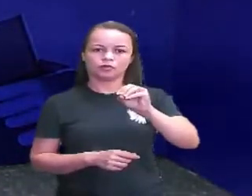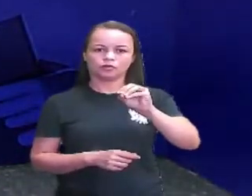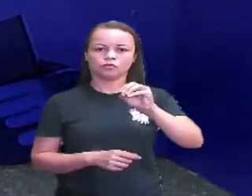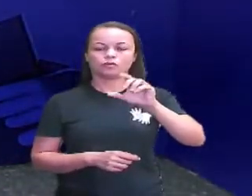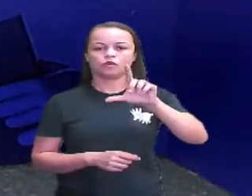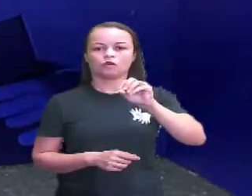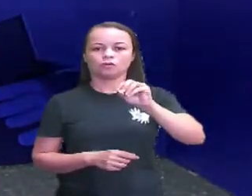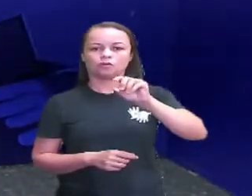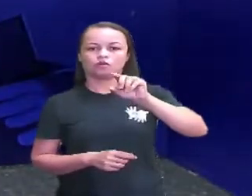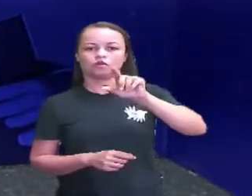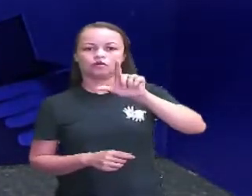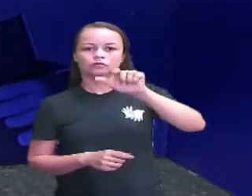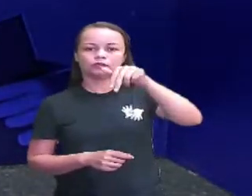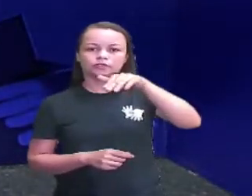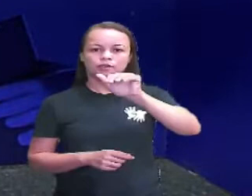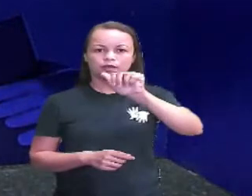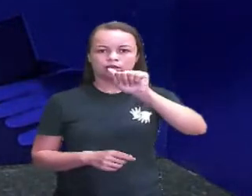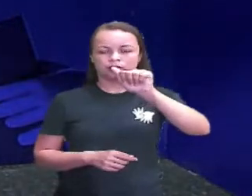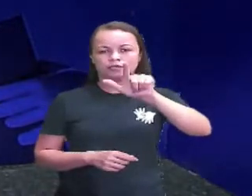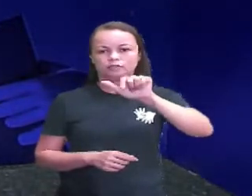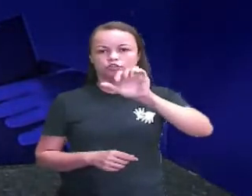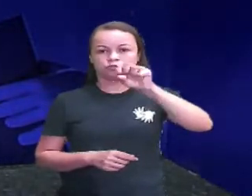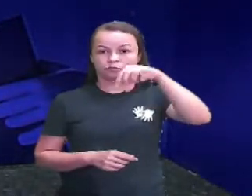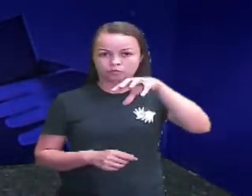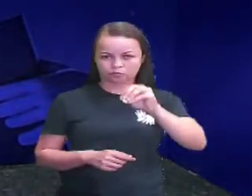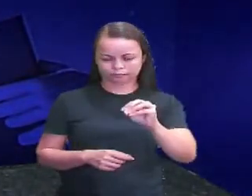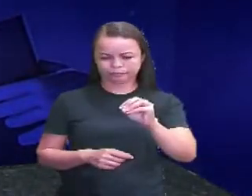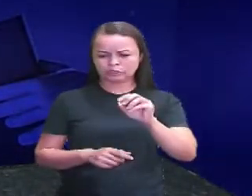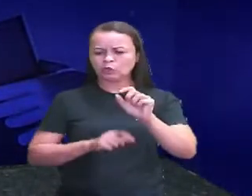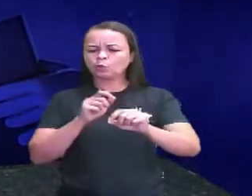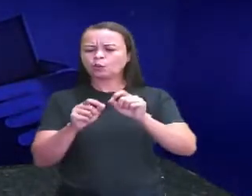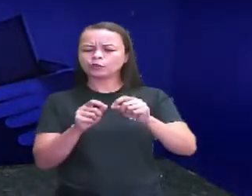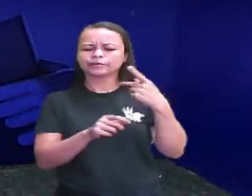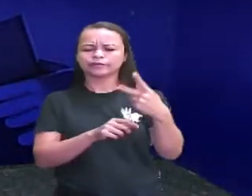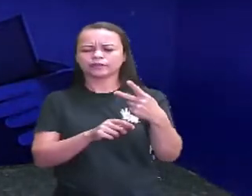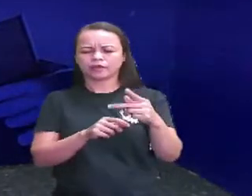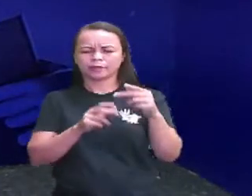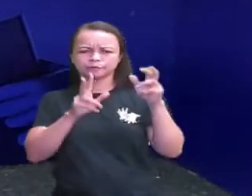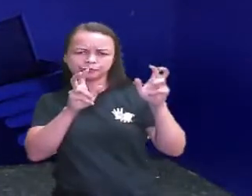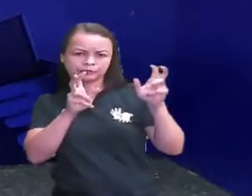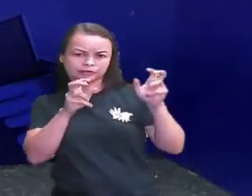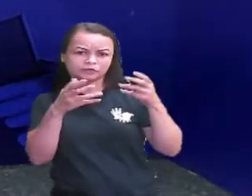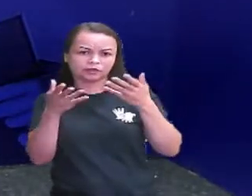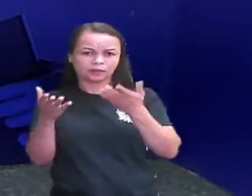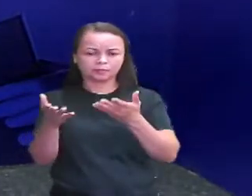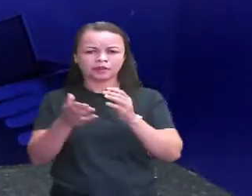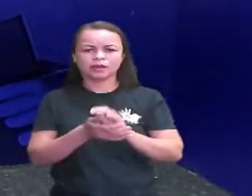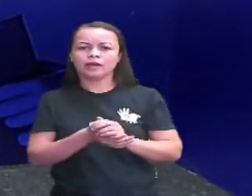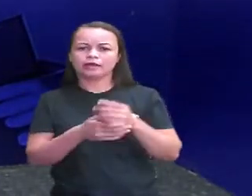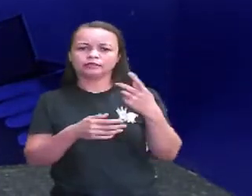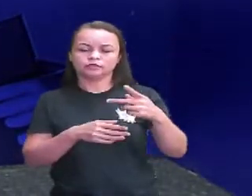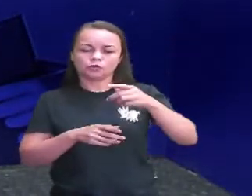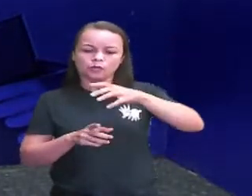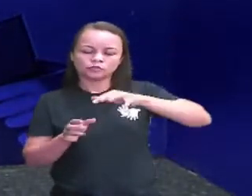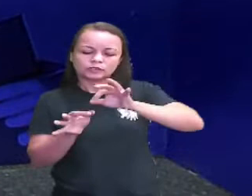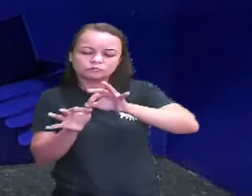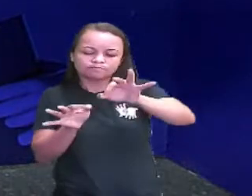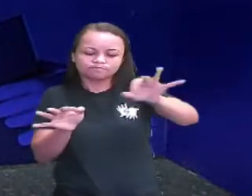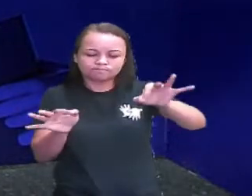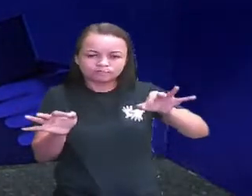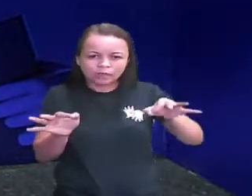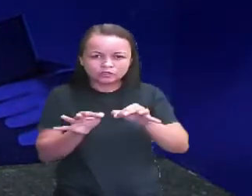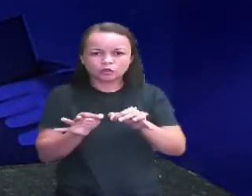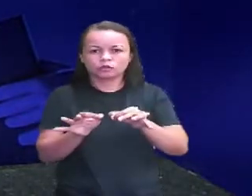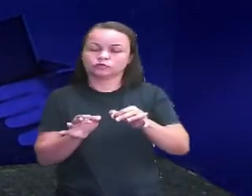O que é o imperialismo? Entende-se por imperialismo as políticas de expansão territorial, econômica